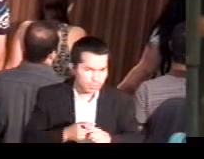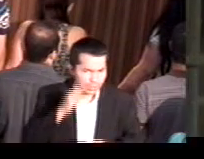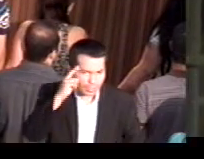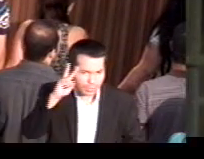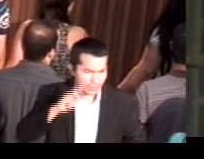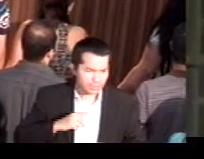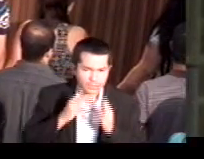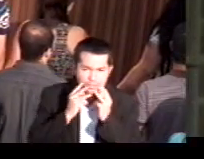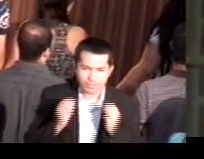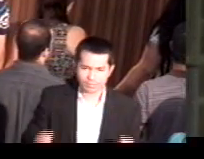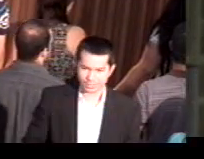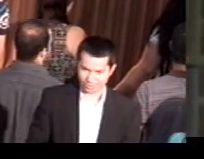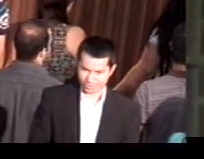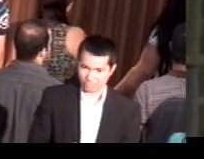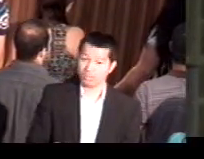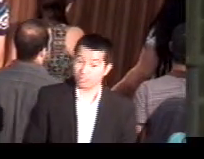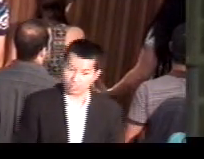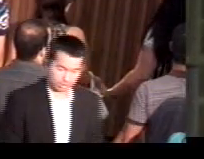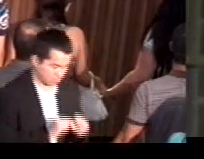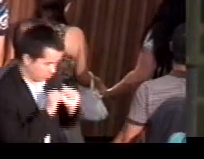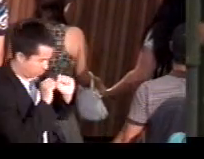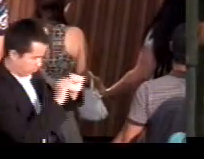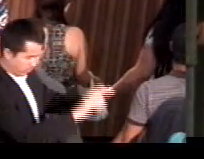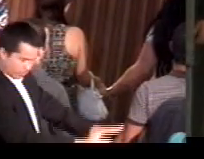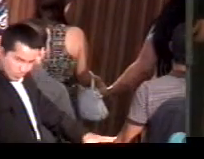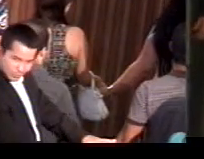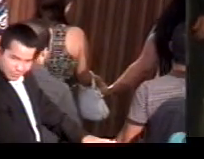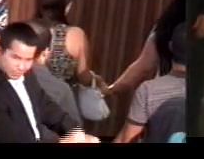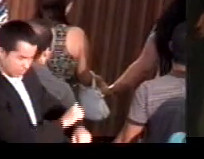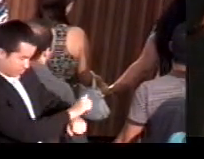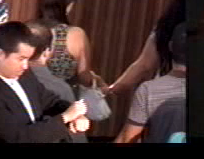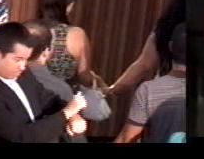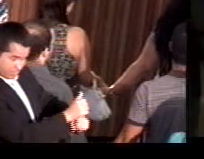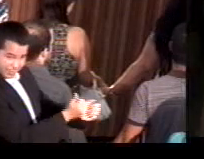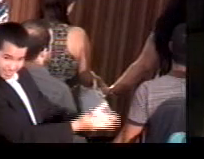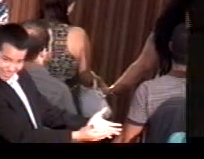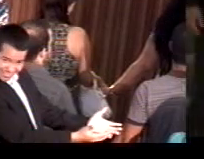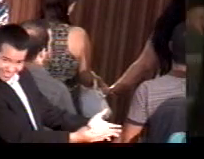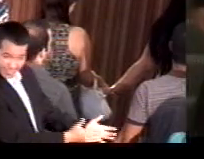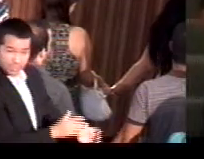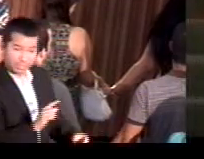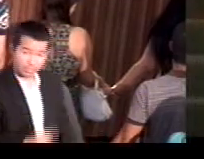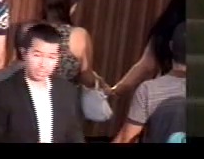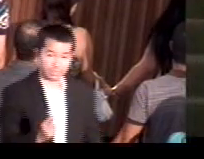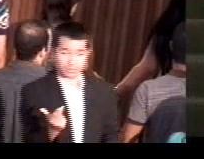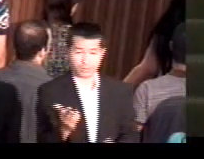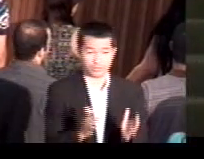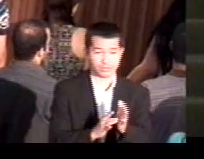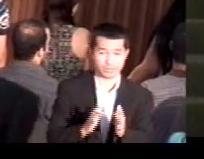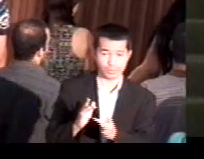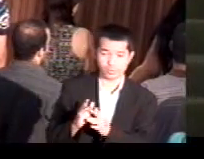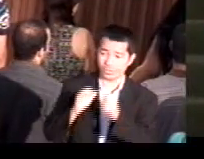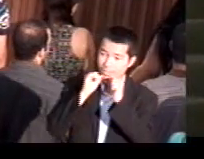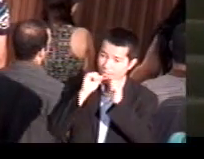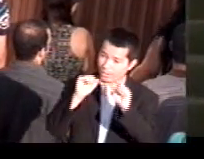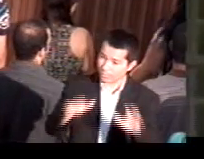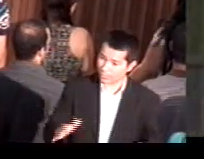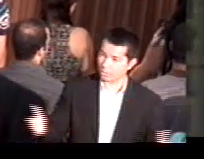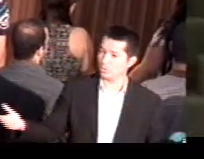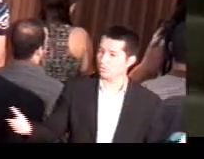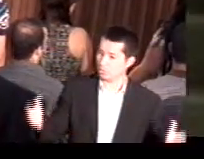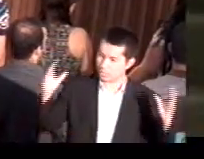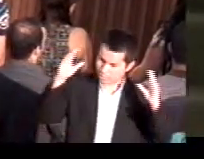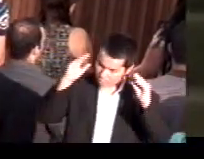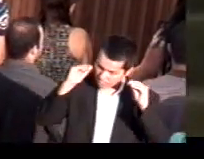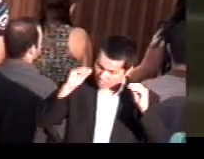da Justiça, Rei da Paz, sacerdote que abençoa a nossa vida. E a gente vai estar olhando sobre isso hoje à